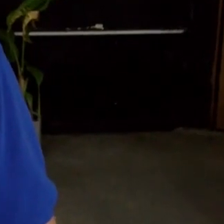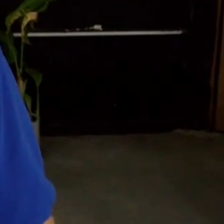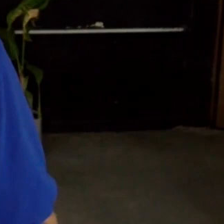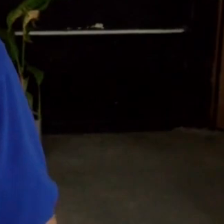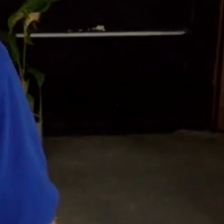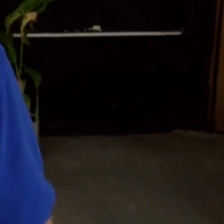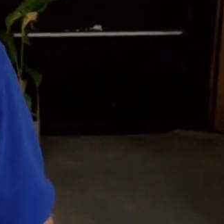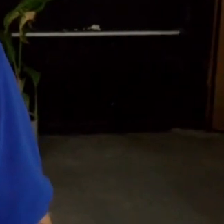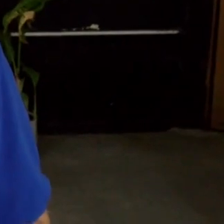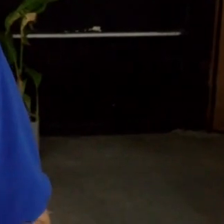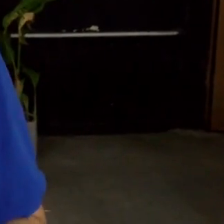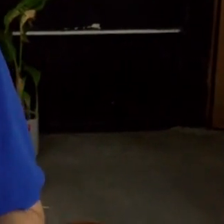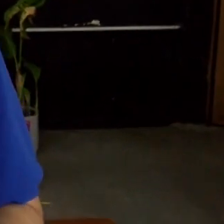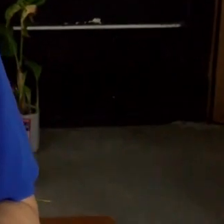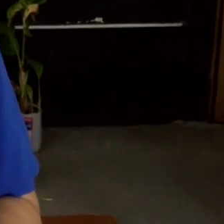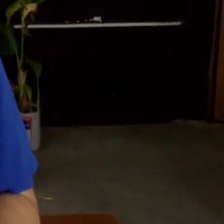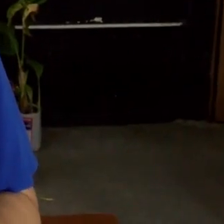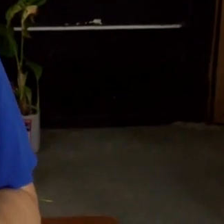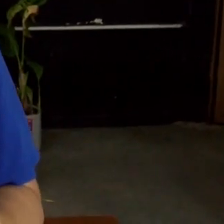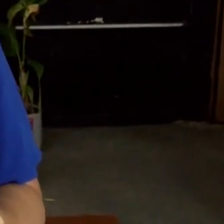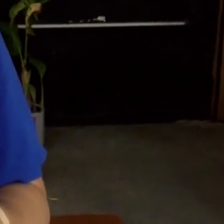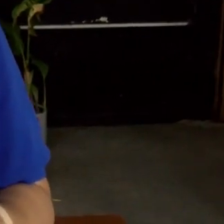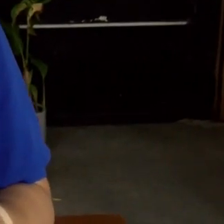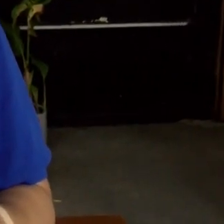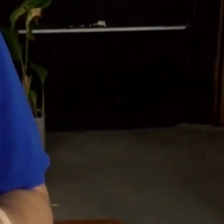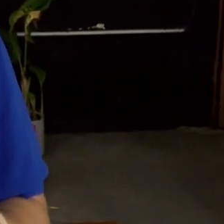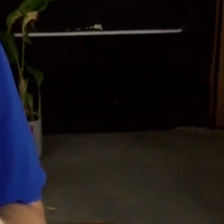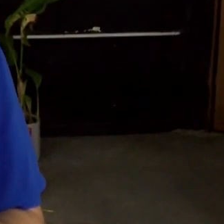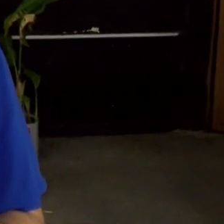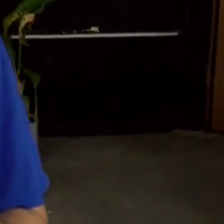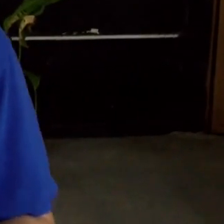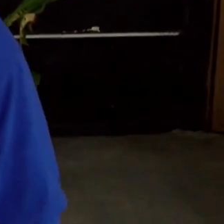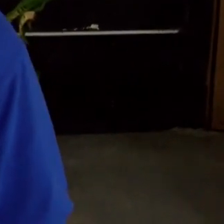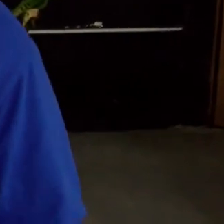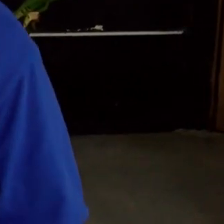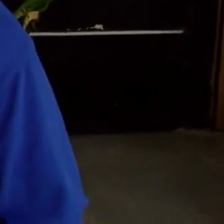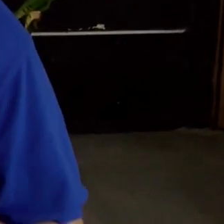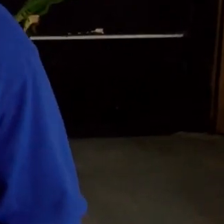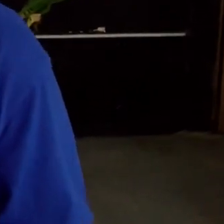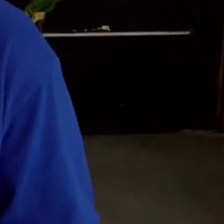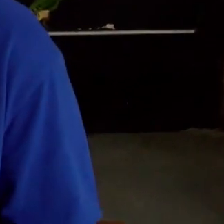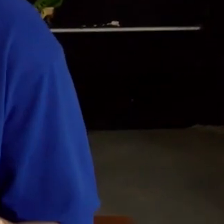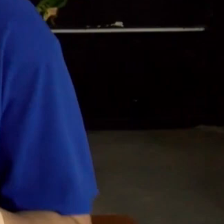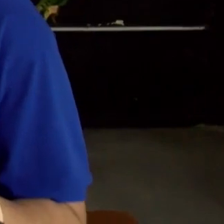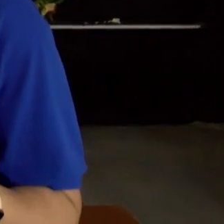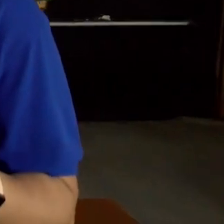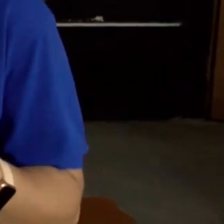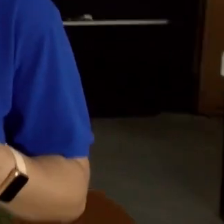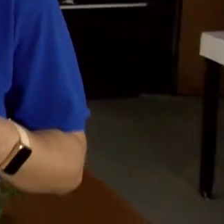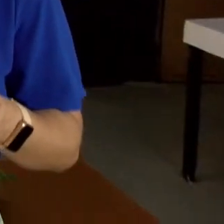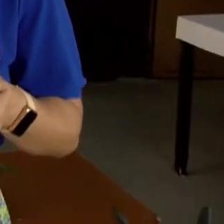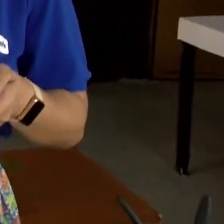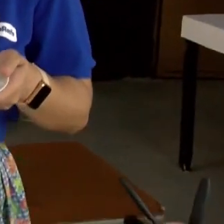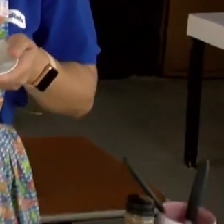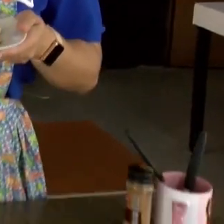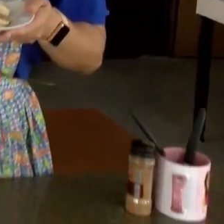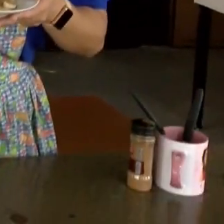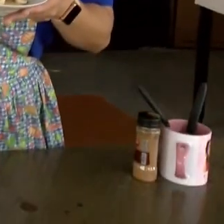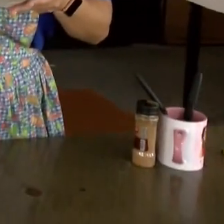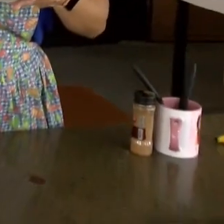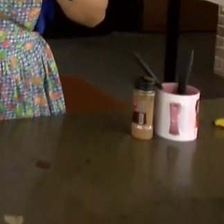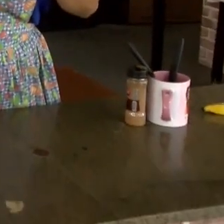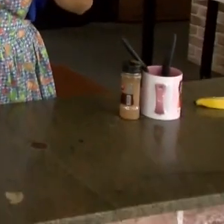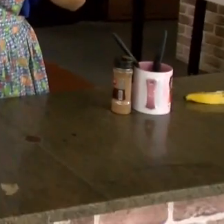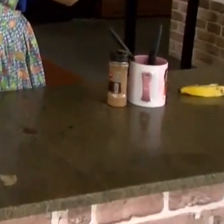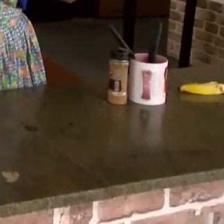Tião não quer. Eu vou experimentar, minha gente, o primeiro pedacinho da papinha. Parou. Que? Você não pode